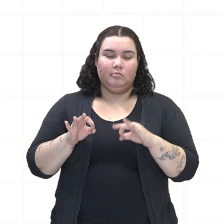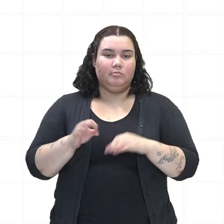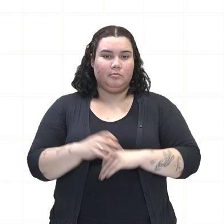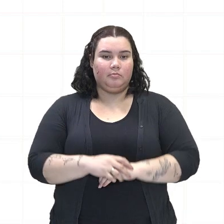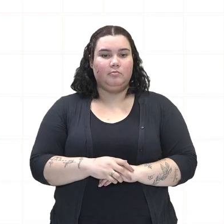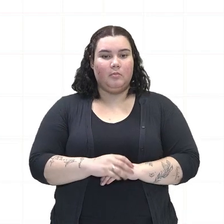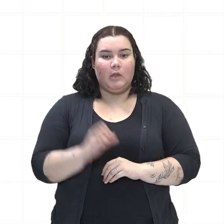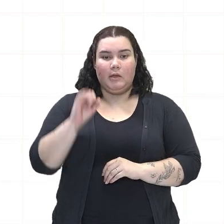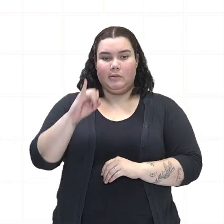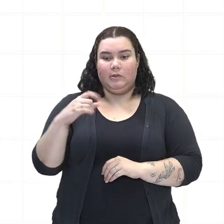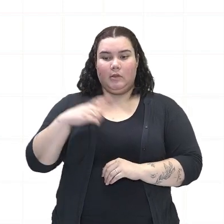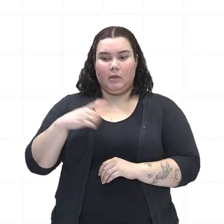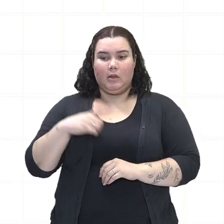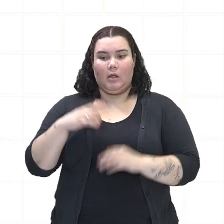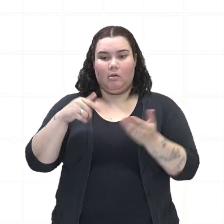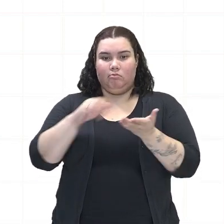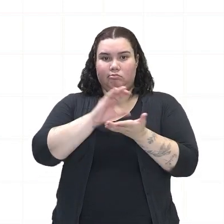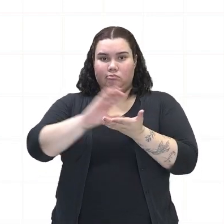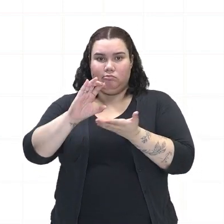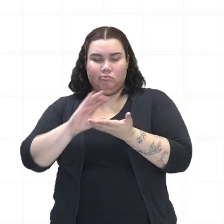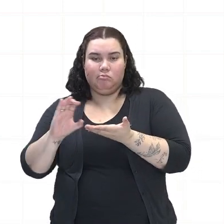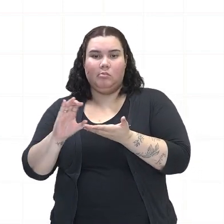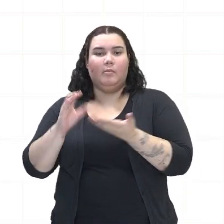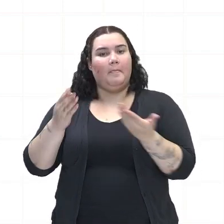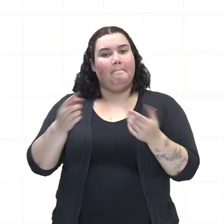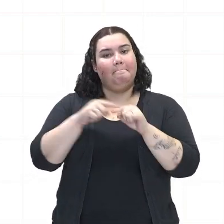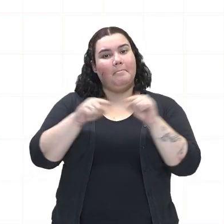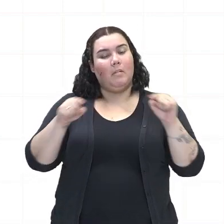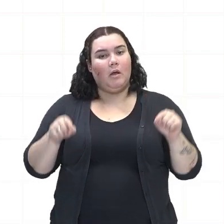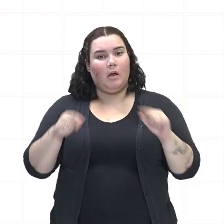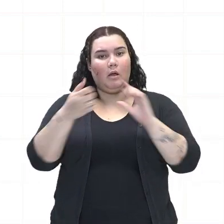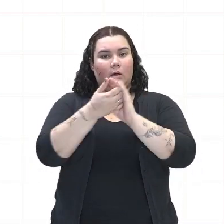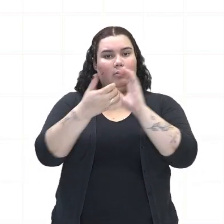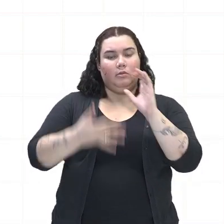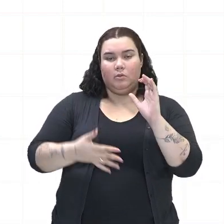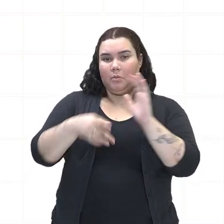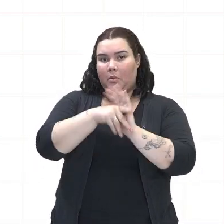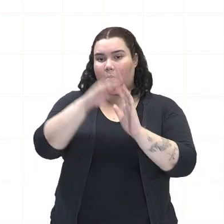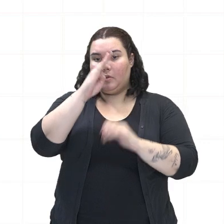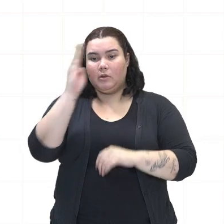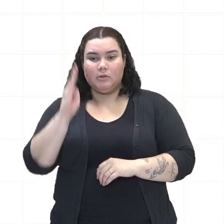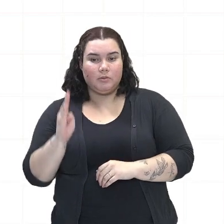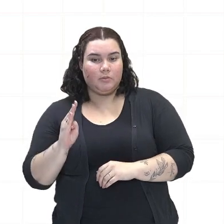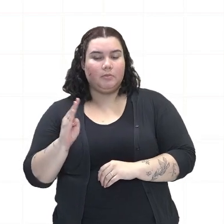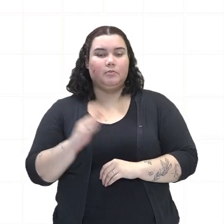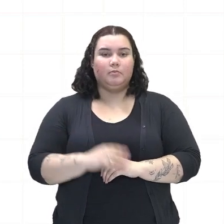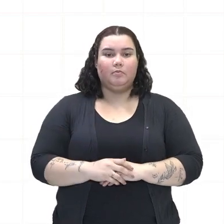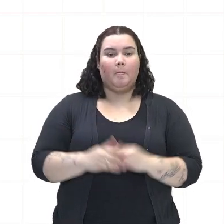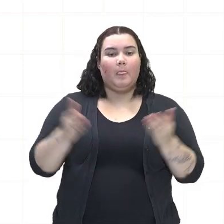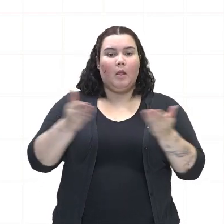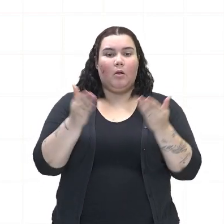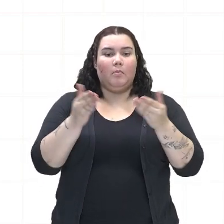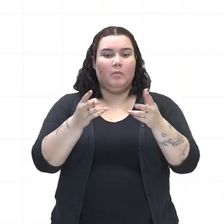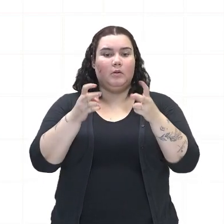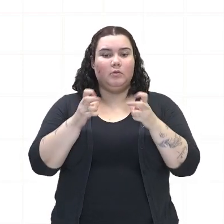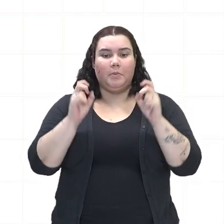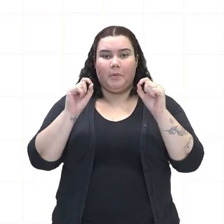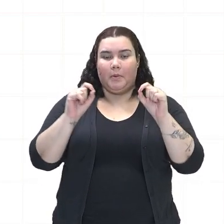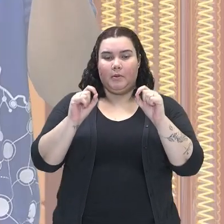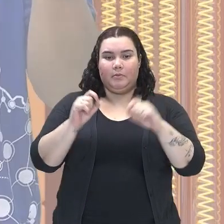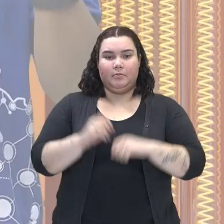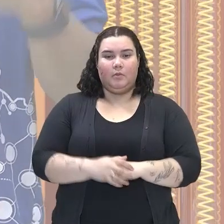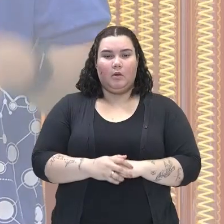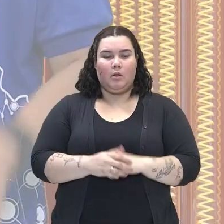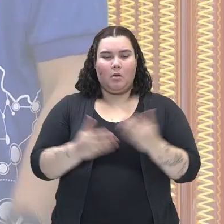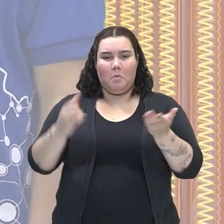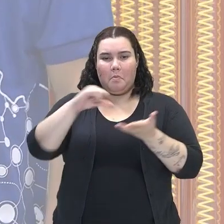Se tivesse um pouco mais de investimento, mas é uma característica do Brasil, né? A gente observa agora aqui, ó, a gente falou agora há pouco sobre o mapa,